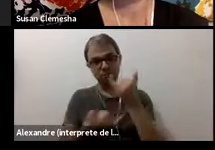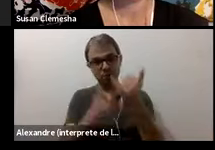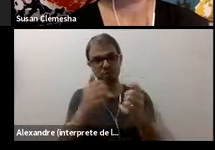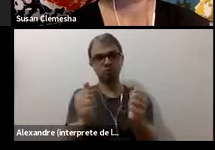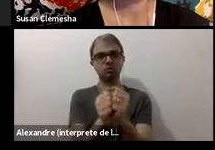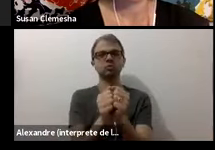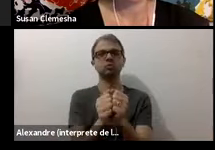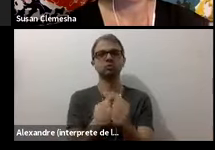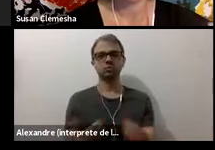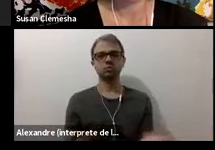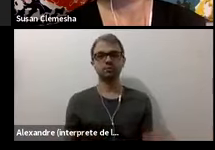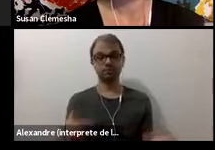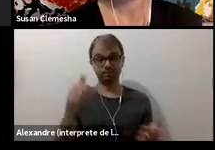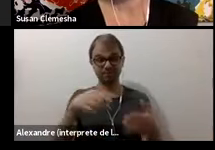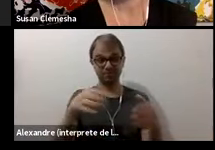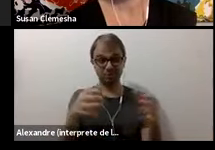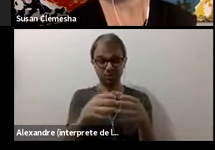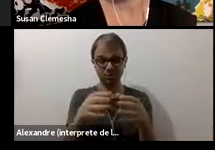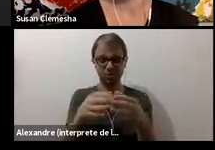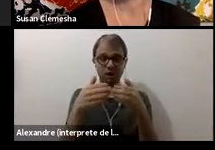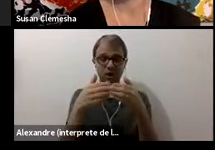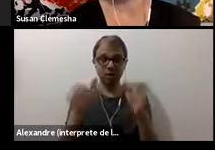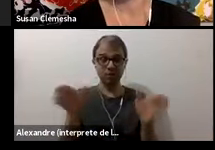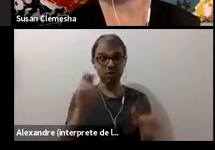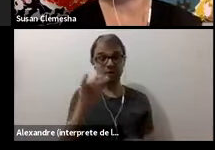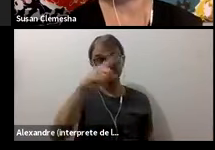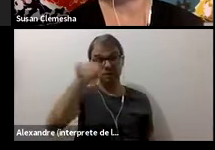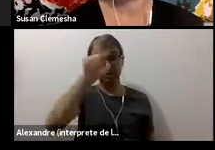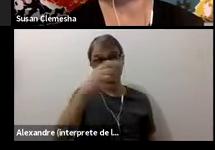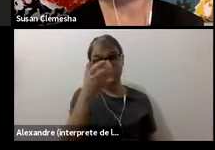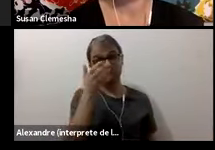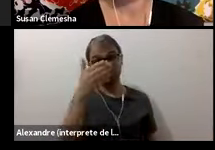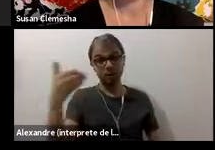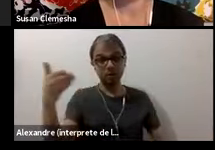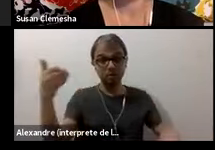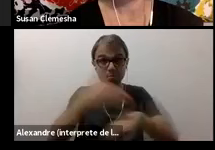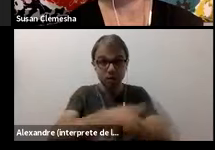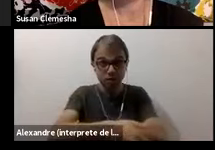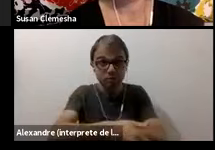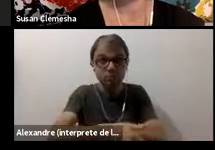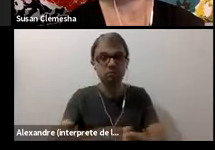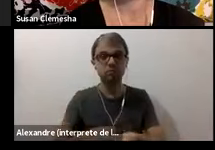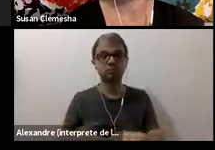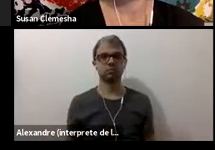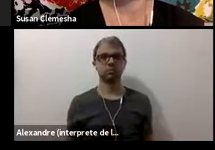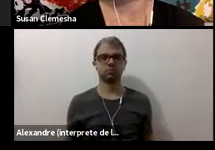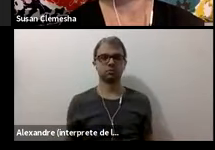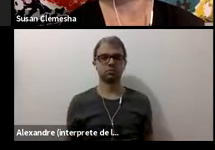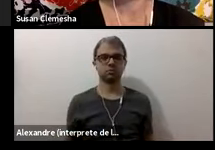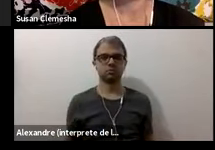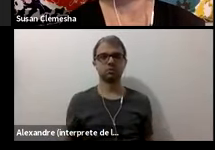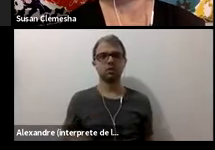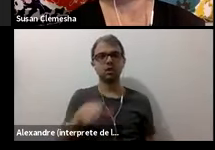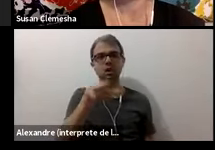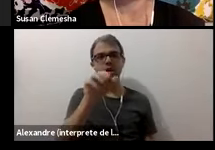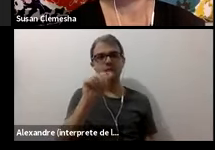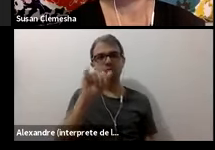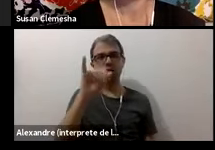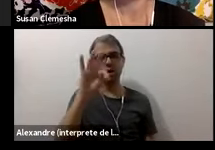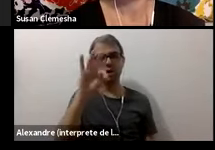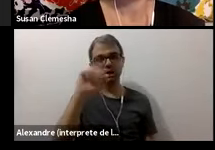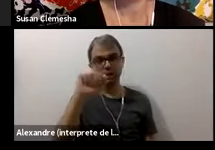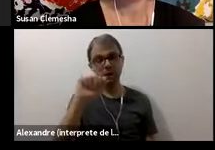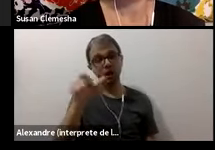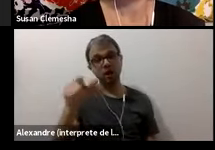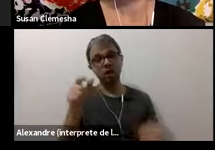ainda está aberto. Quem tiver interesse em participar, Marli está fazendo a dissertação dela de mestrado sobre essa temática, sobre